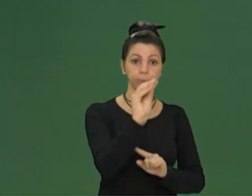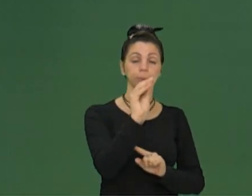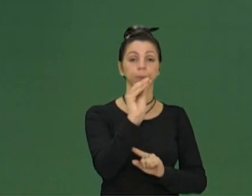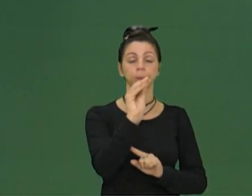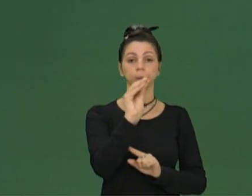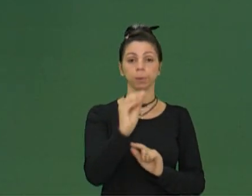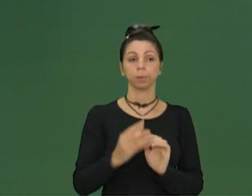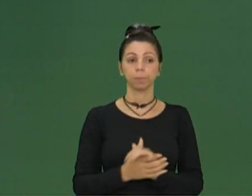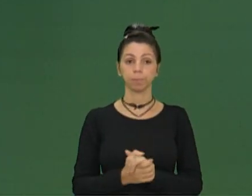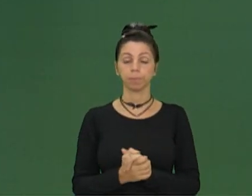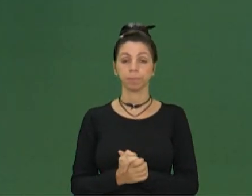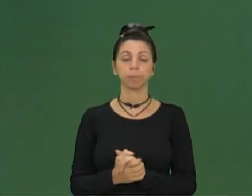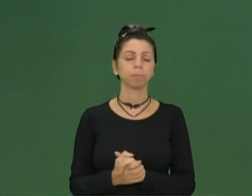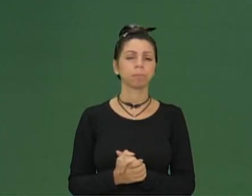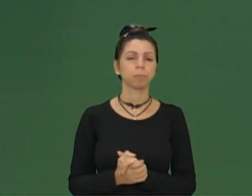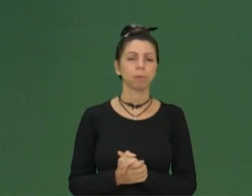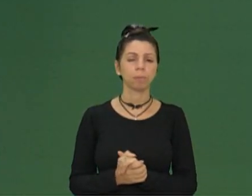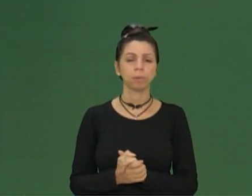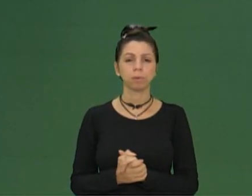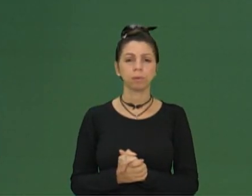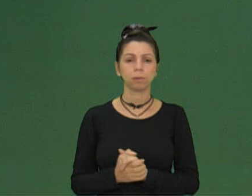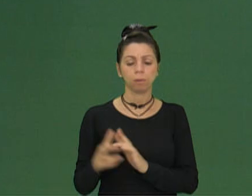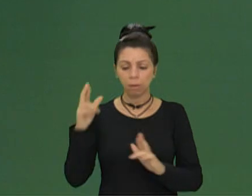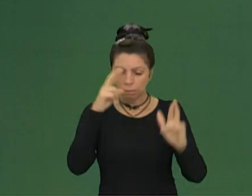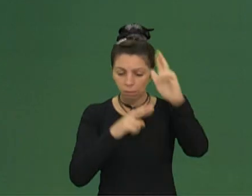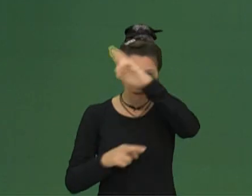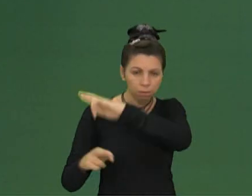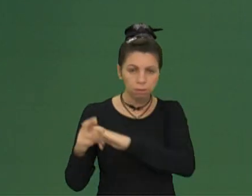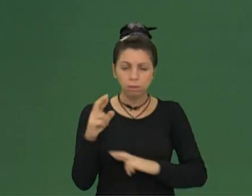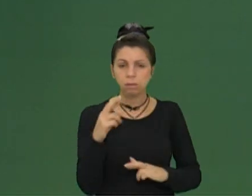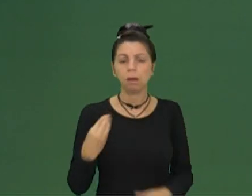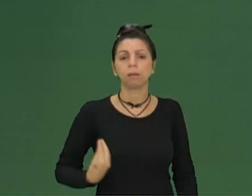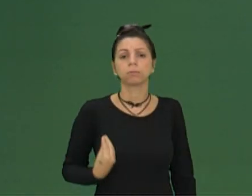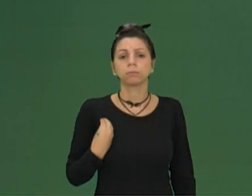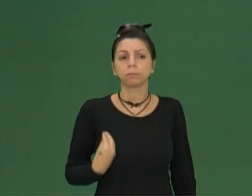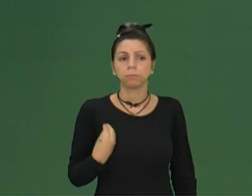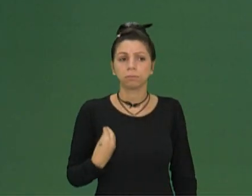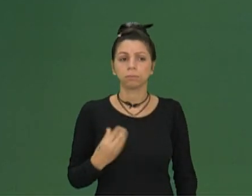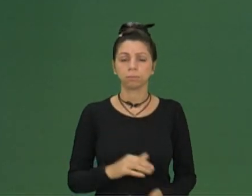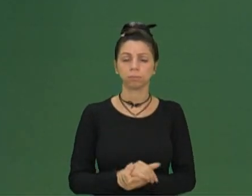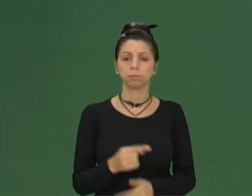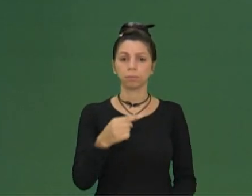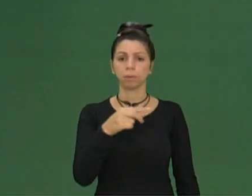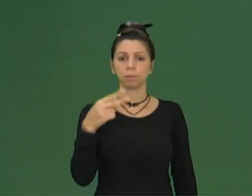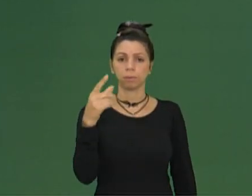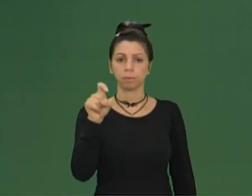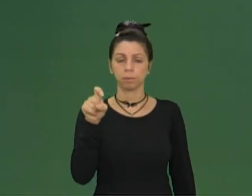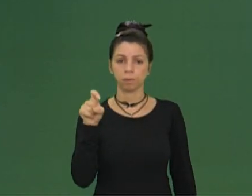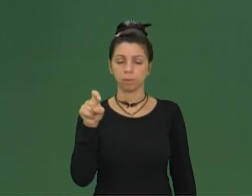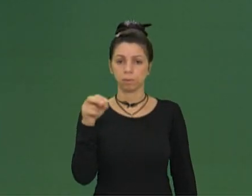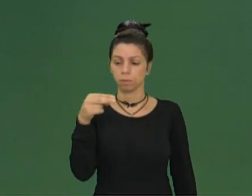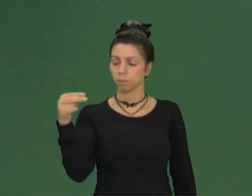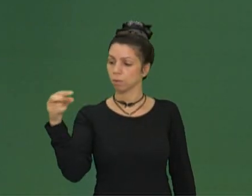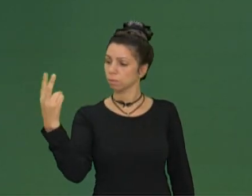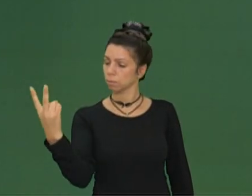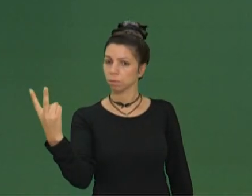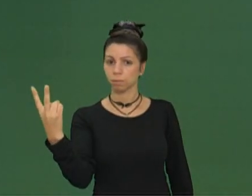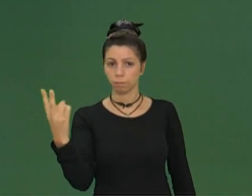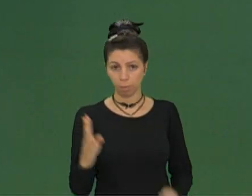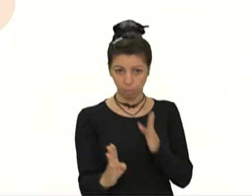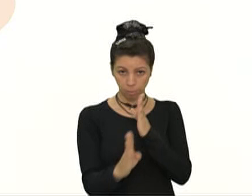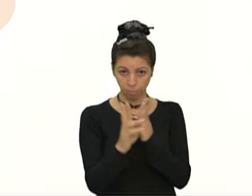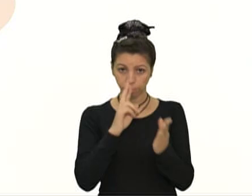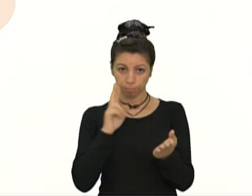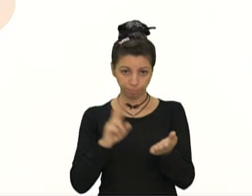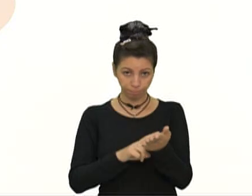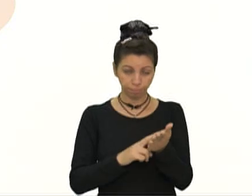preciso verificar a condição de existência? Olha o que vai acontecer. Olha o detalhe aqui. Menos 2x igual a 2. Vocês vão descobrir. Vamos